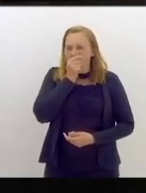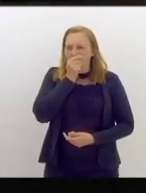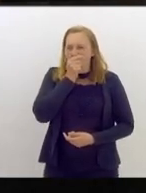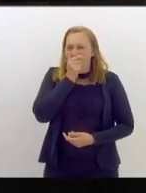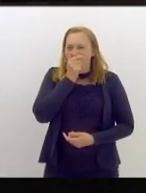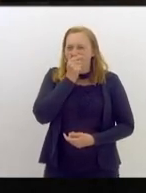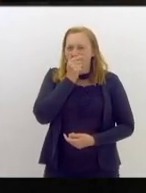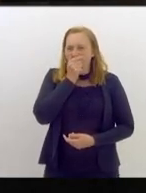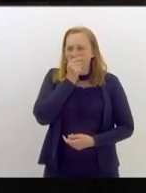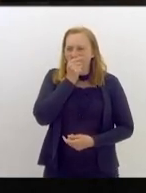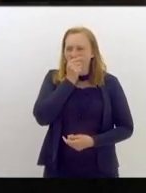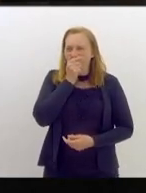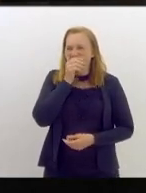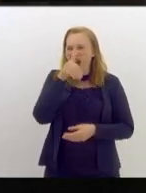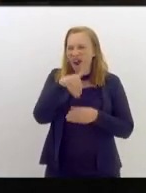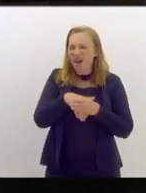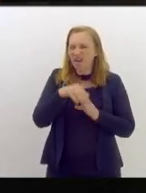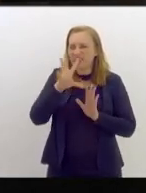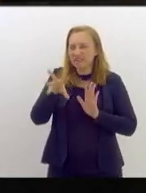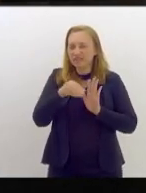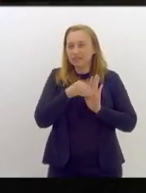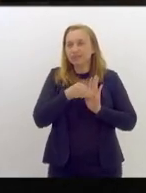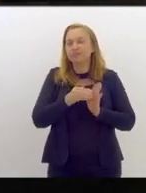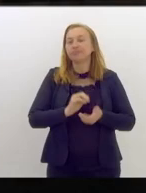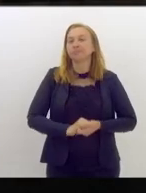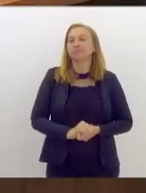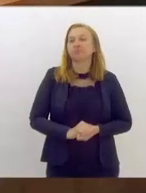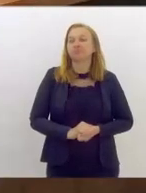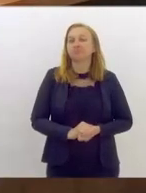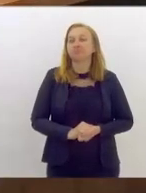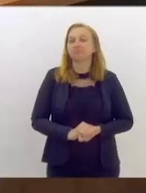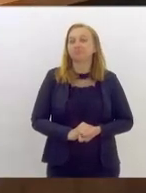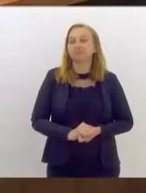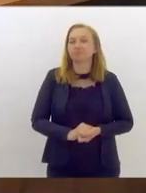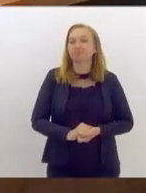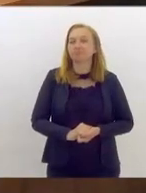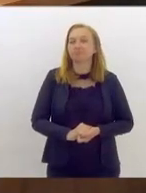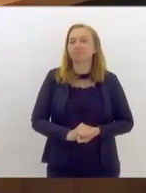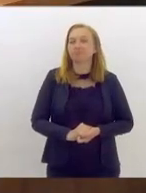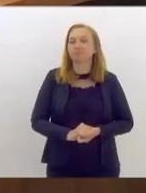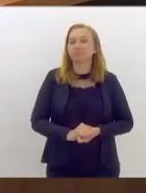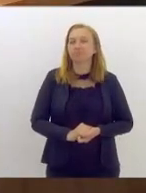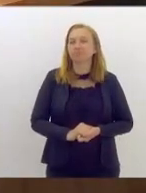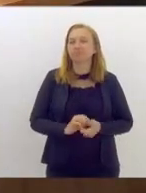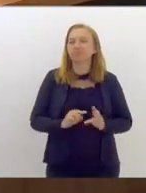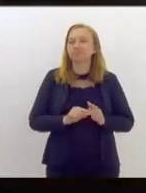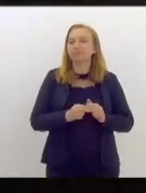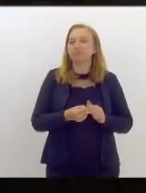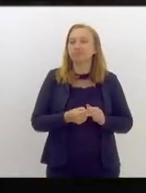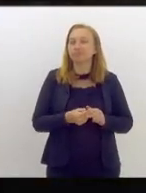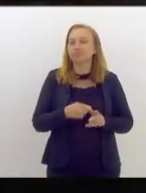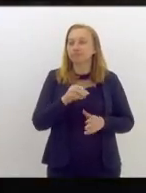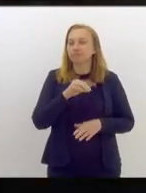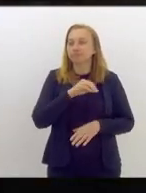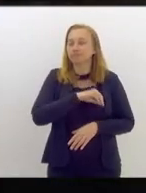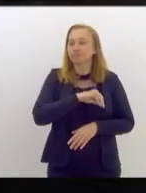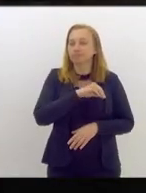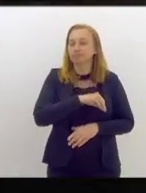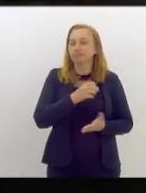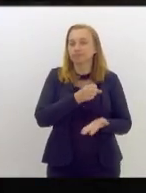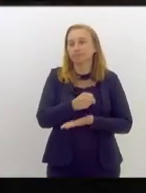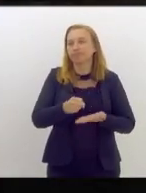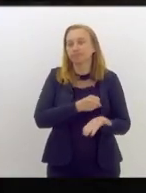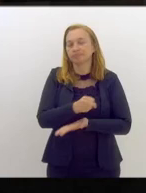em menta ementa dispõe sobre a recomposição da remuneração Considerando